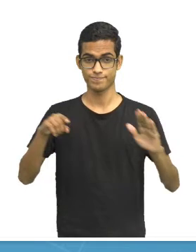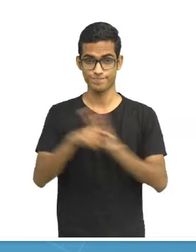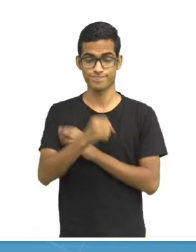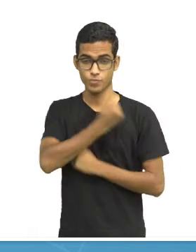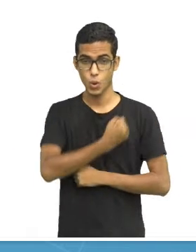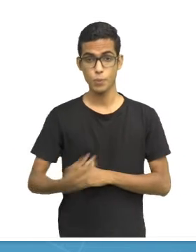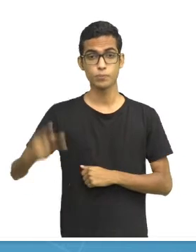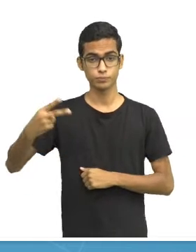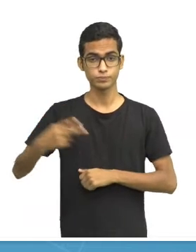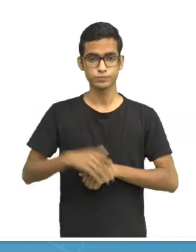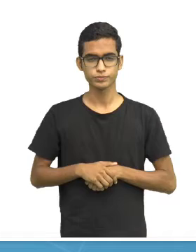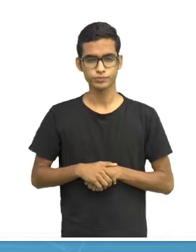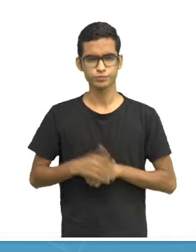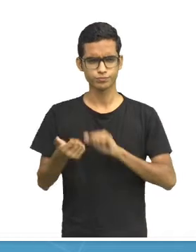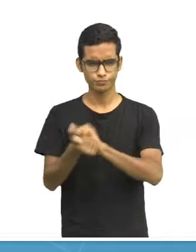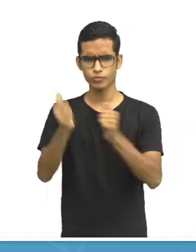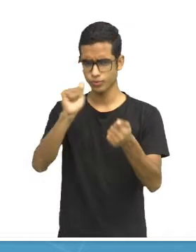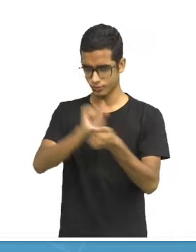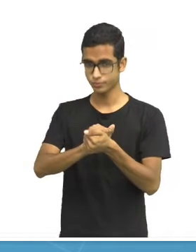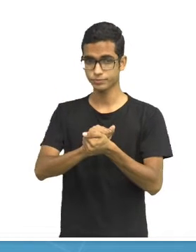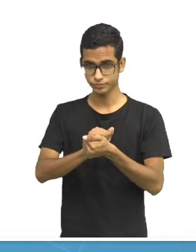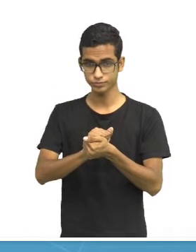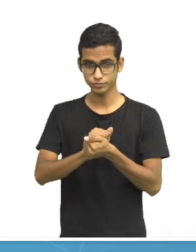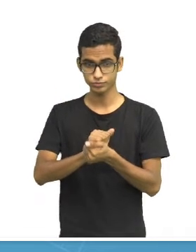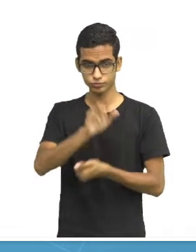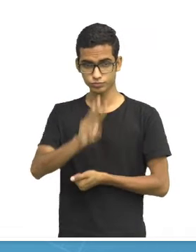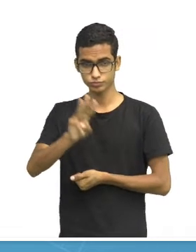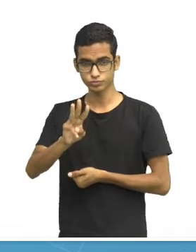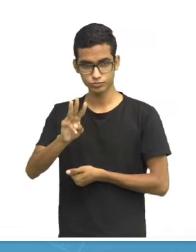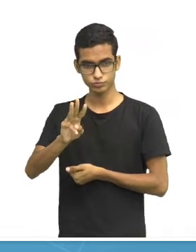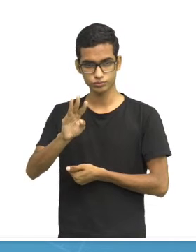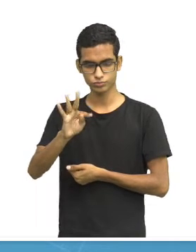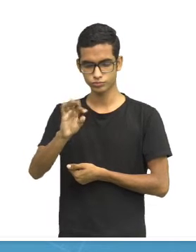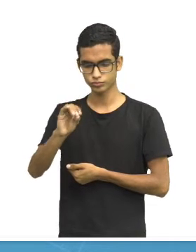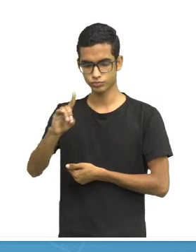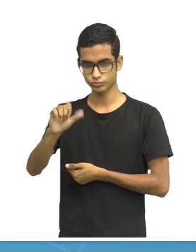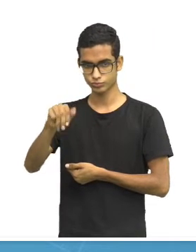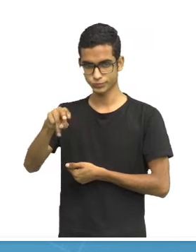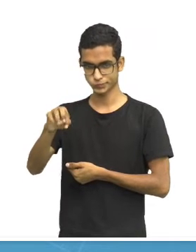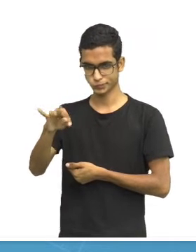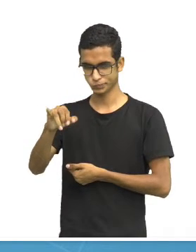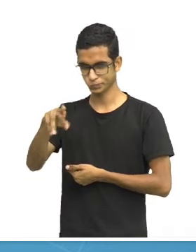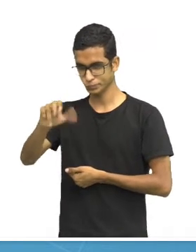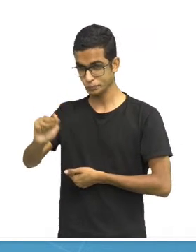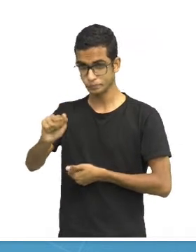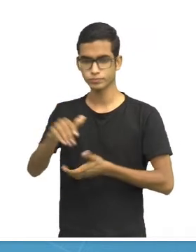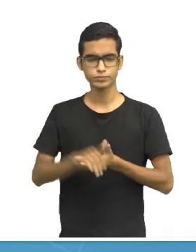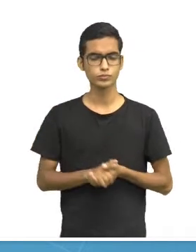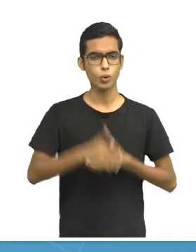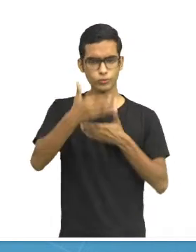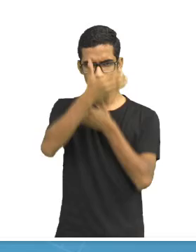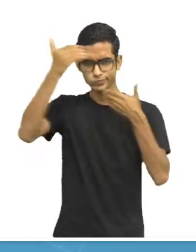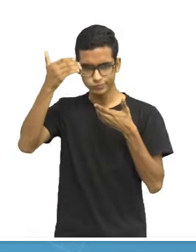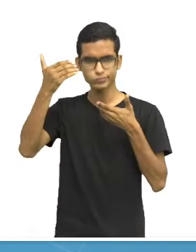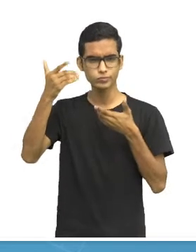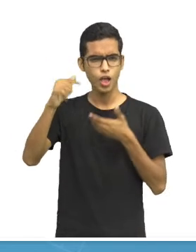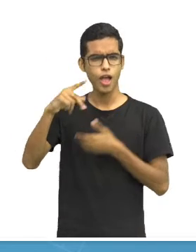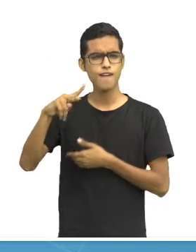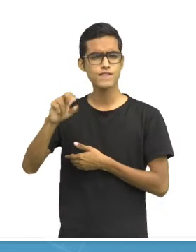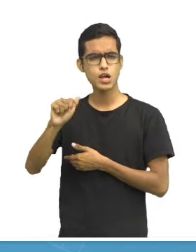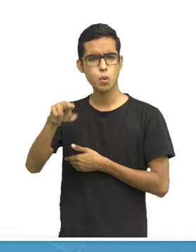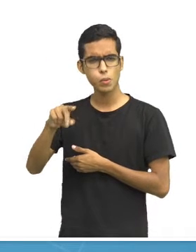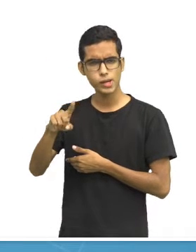Questão 2. Ela foi adaptada no site de Toda a Matéria. O cubismo é uma das vanguardas europeias de